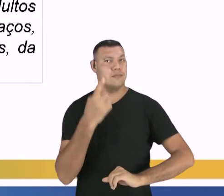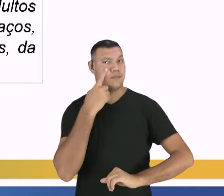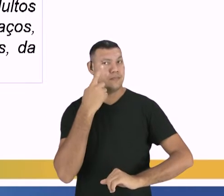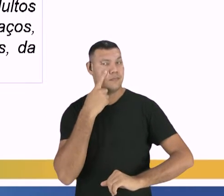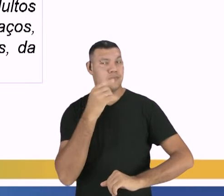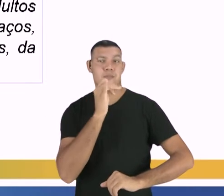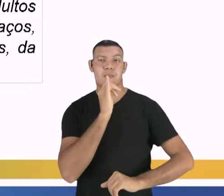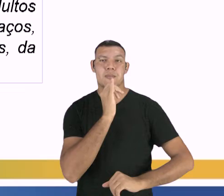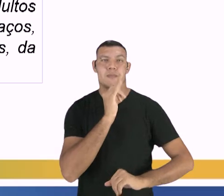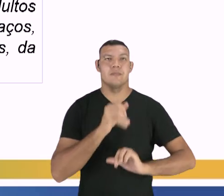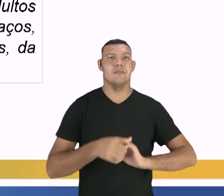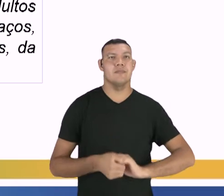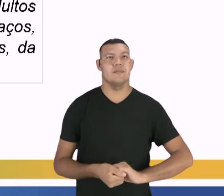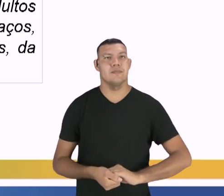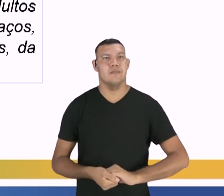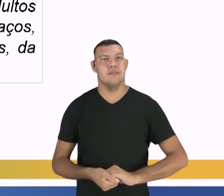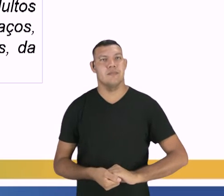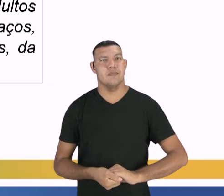Vejamos o exemplo.